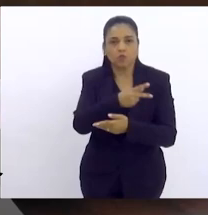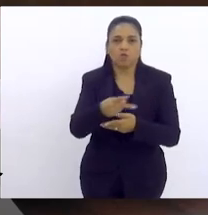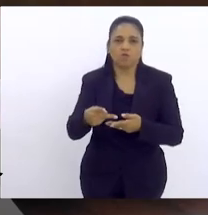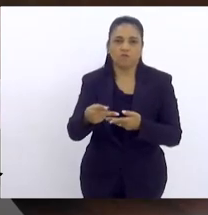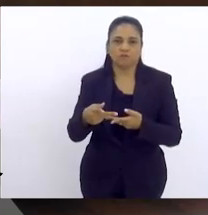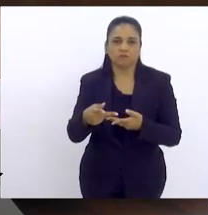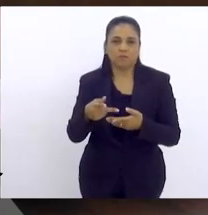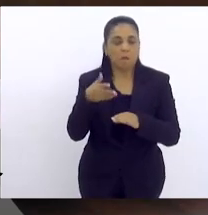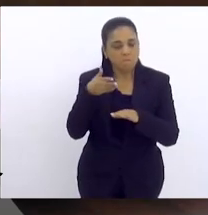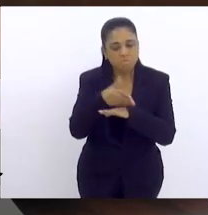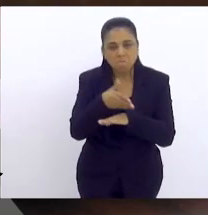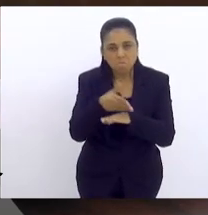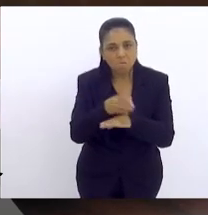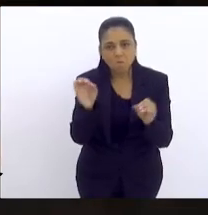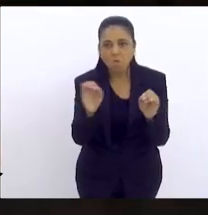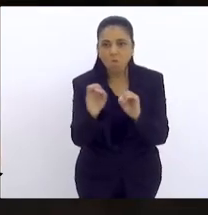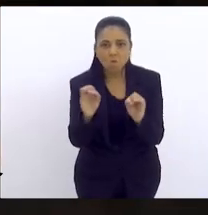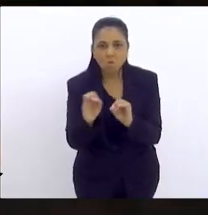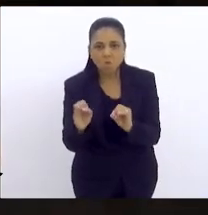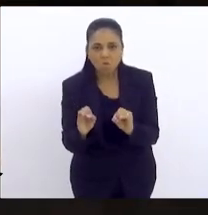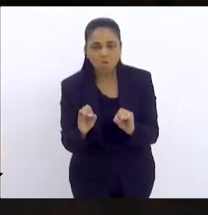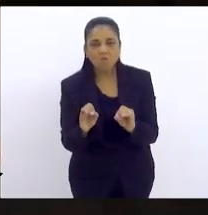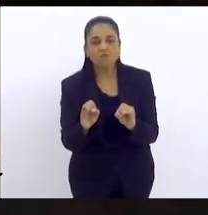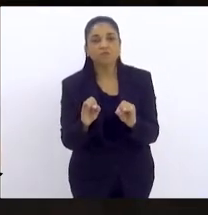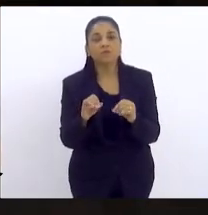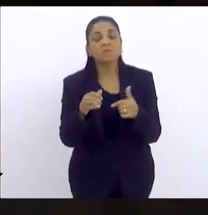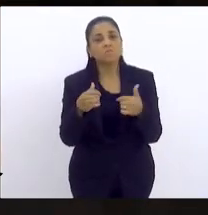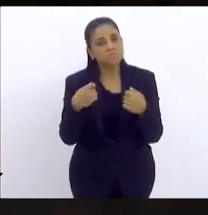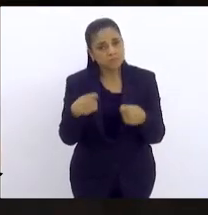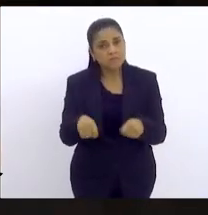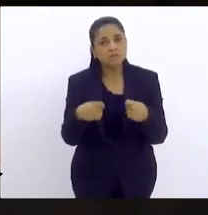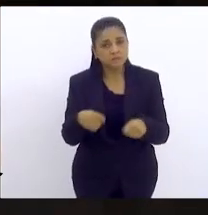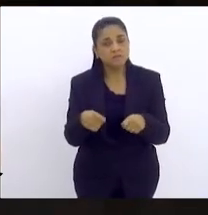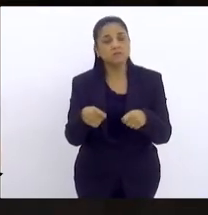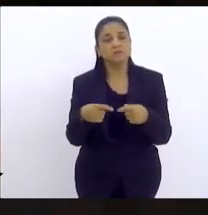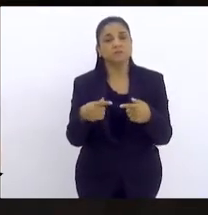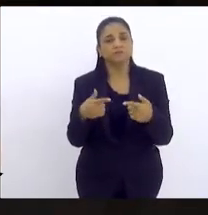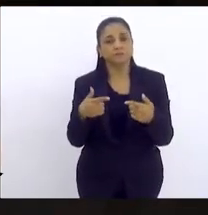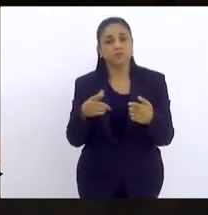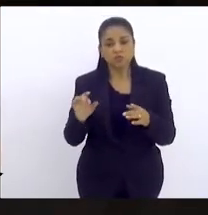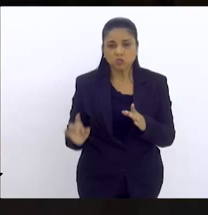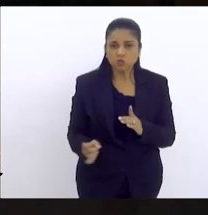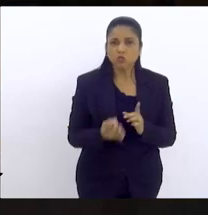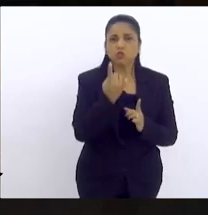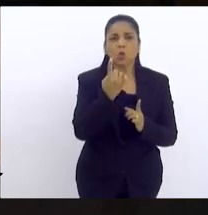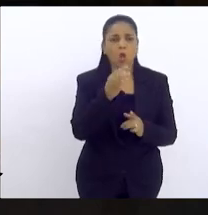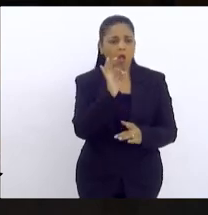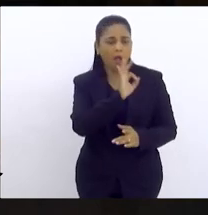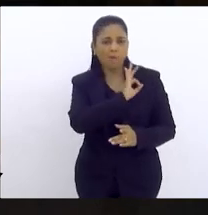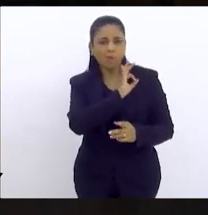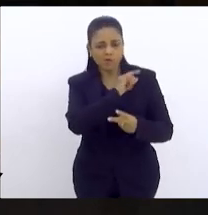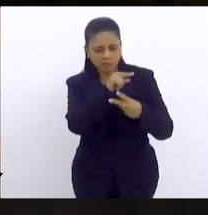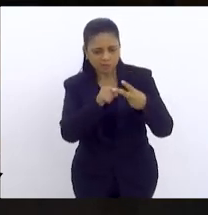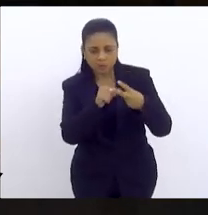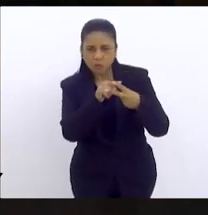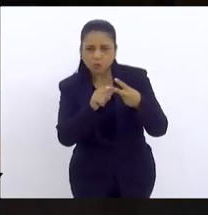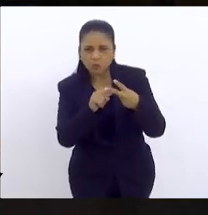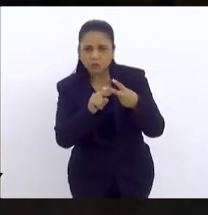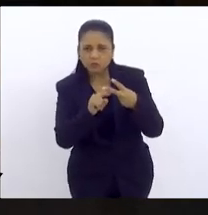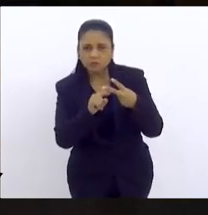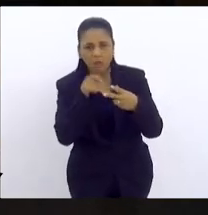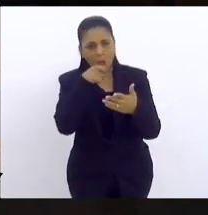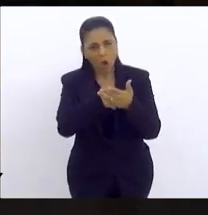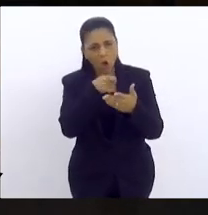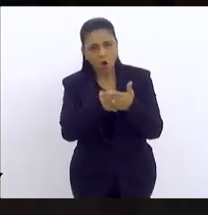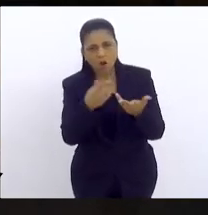não participam e não mostra o interesse de participar e acaba que só a Polícia Militar Polícia Civil só vocês são cobrados